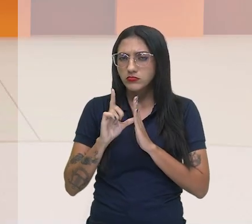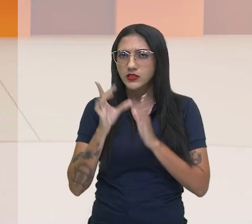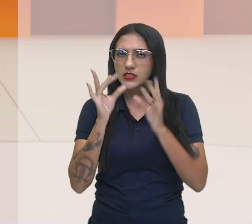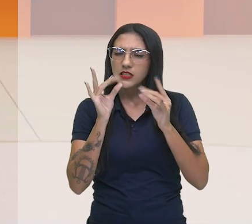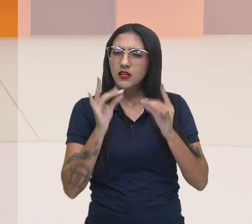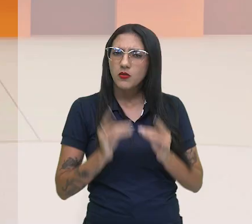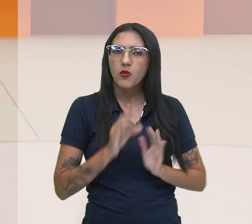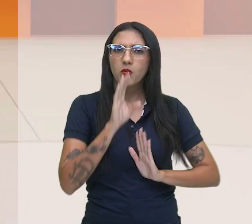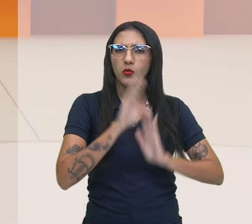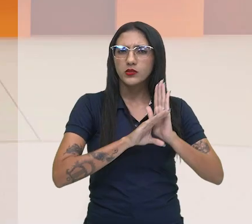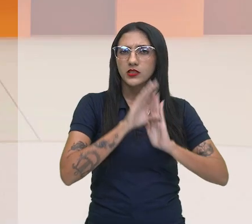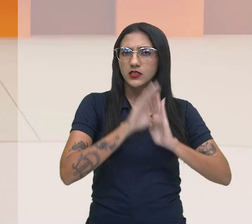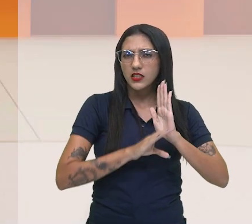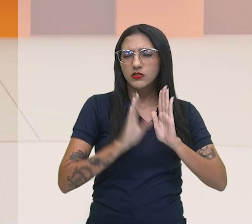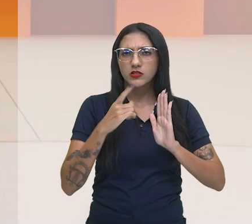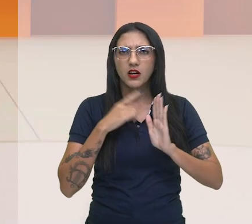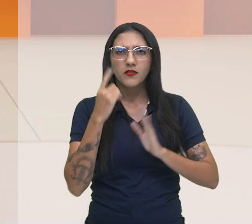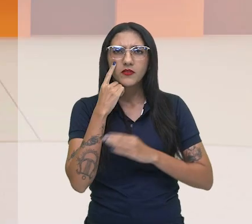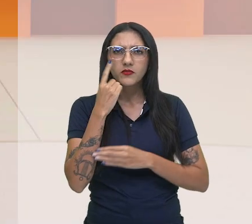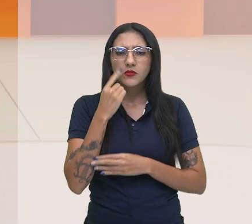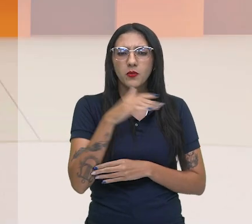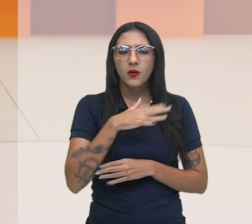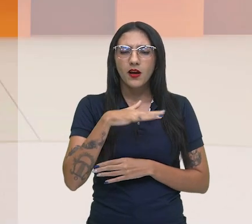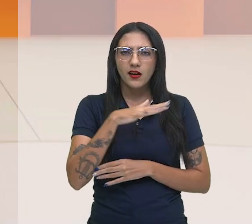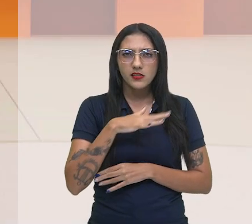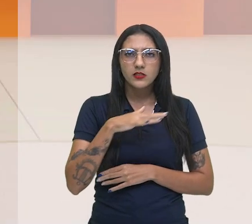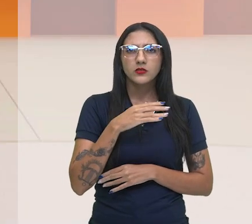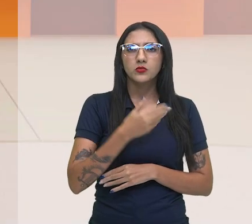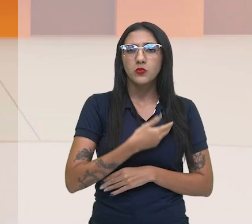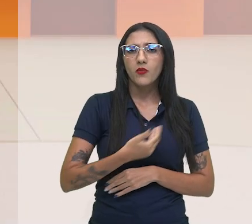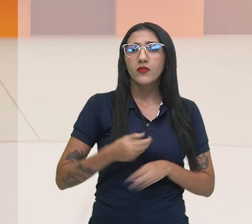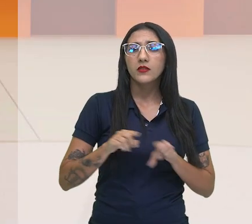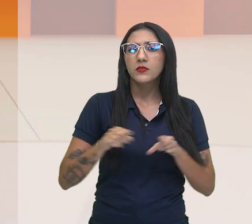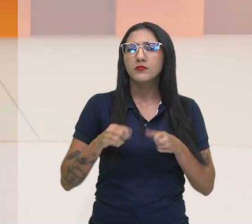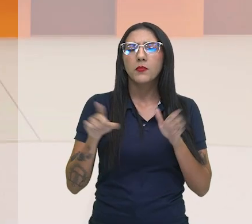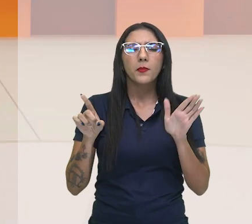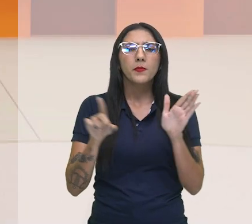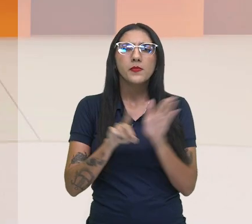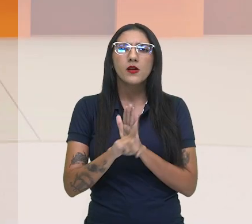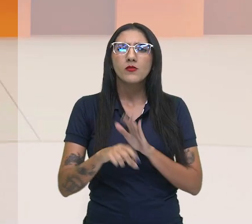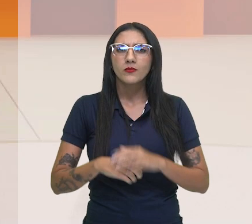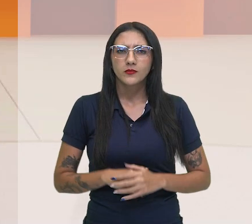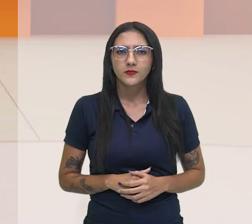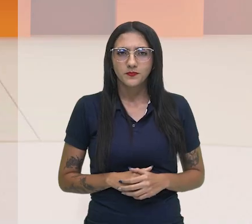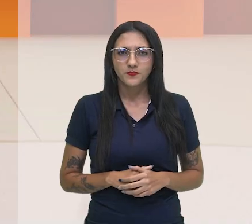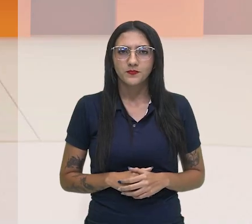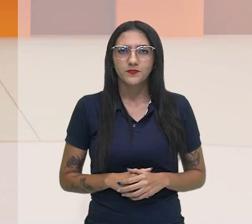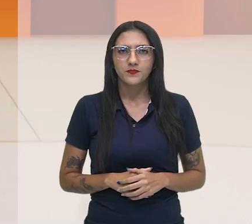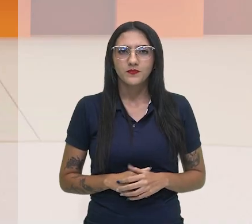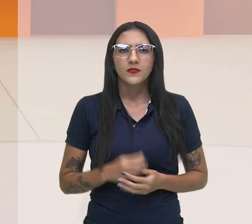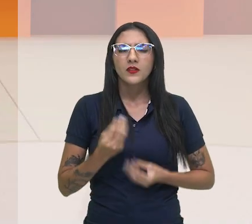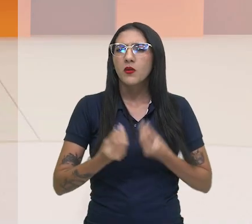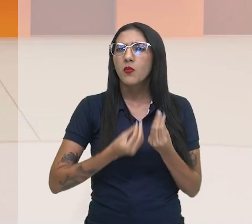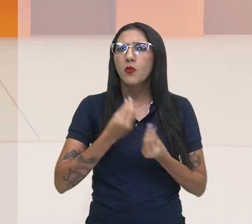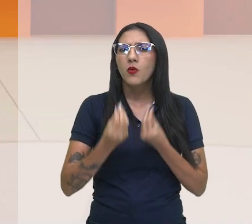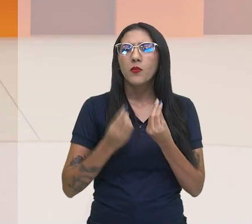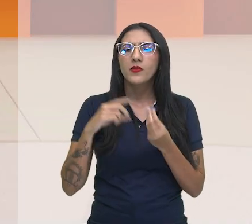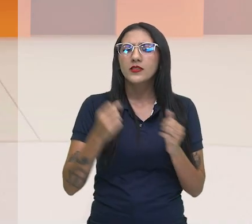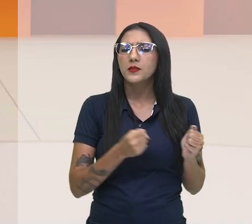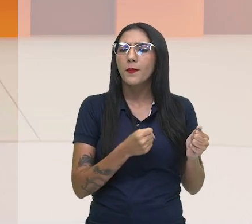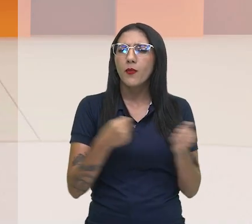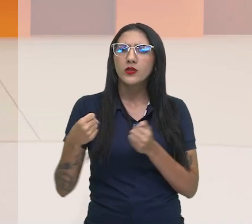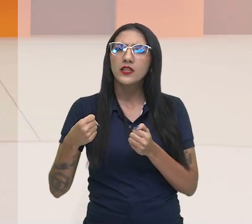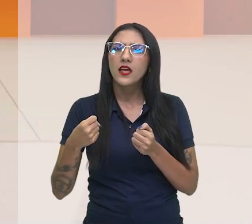os pilares desse Estado democrático de direito, mas vem uma pergunta agora. Como o poder se